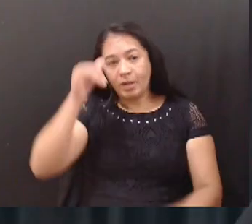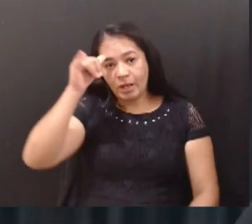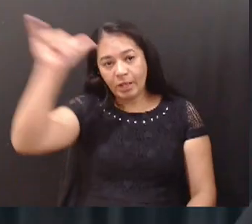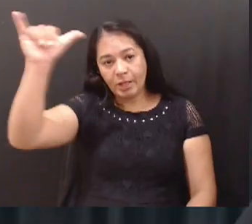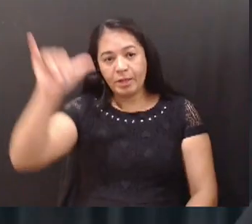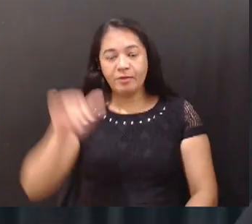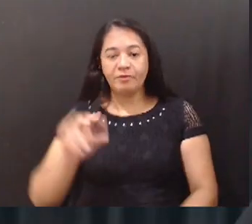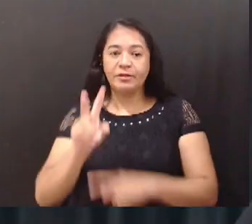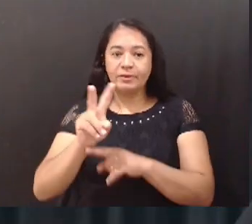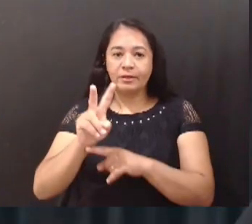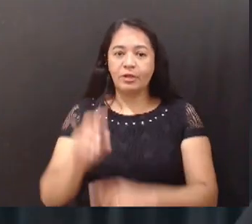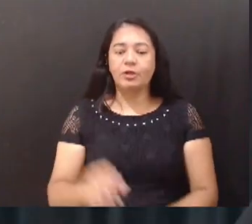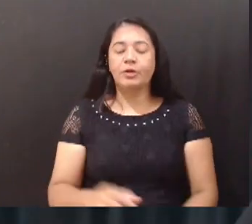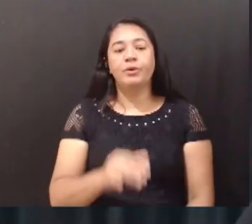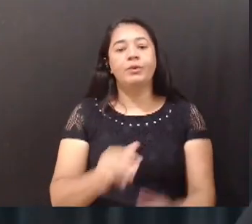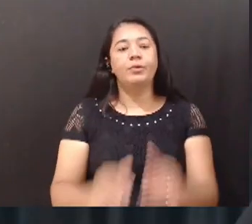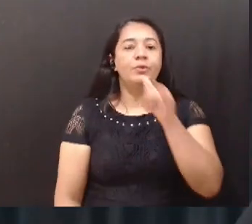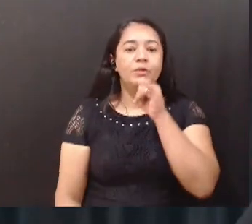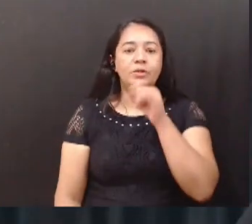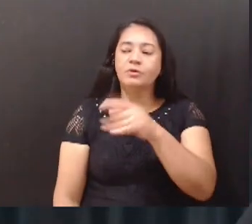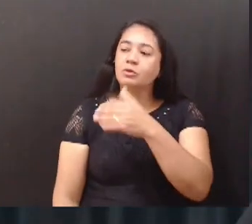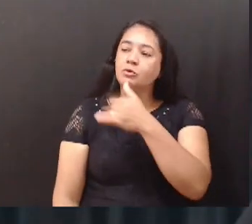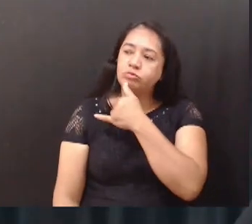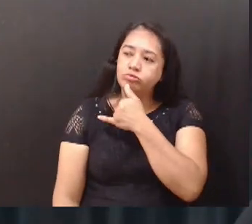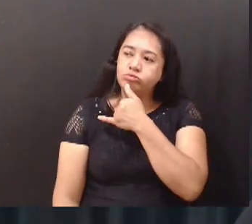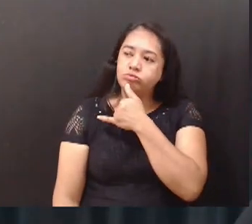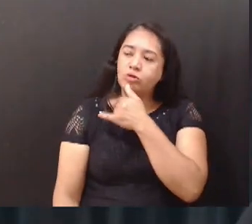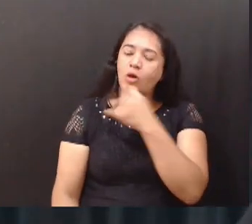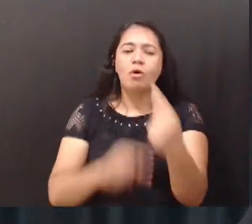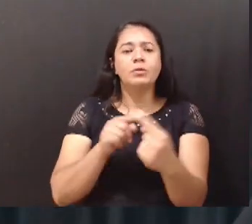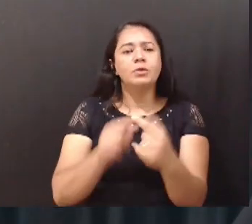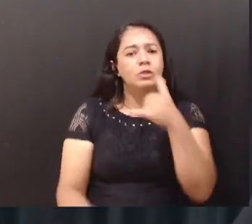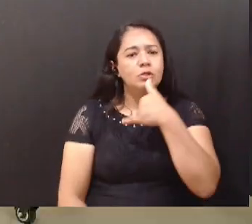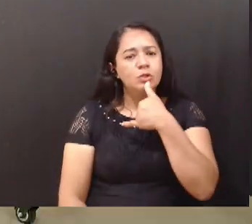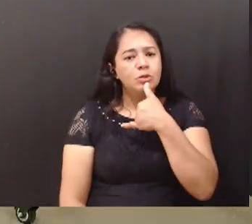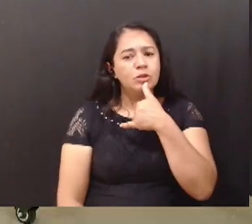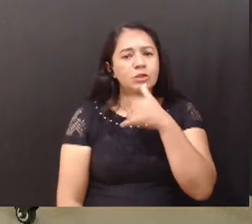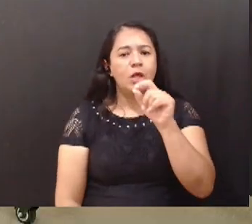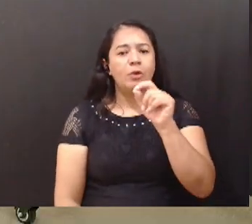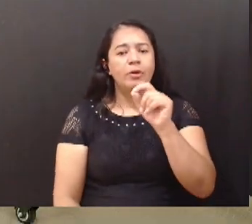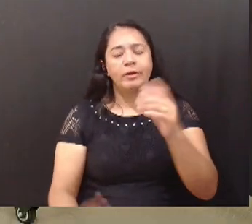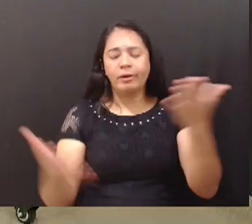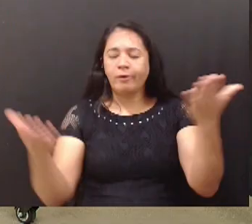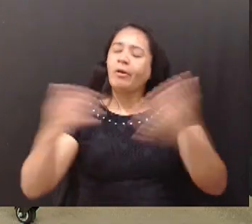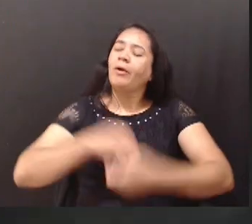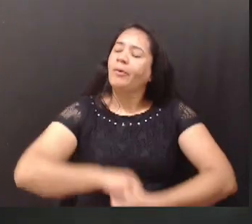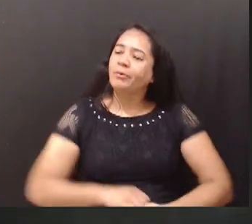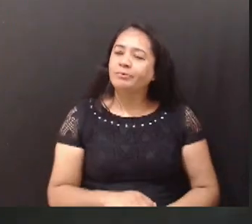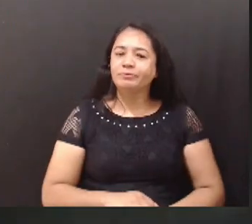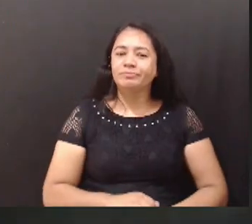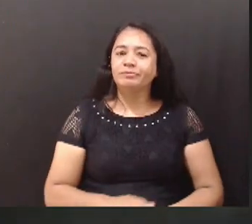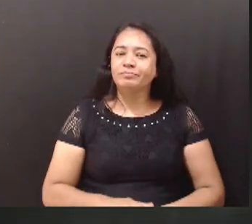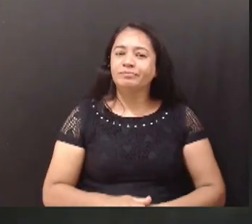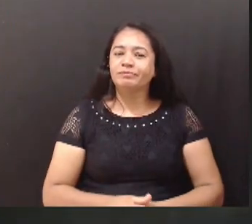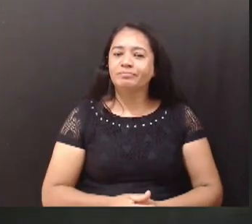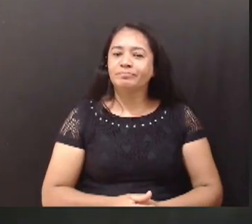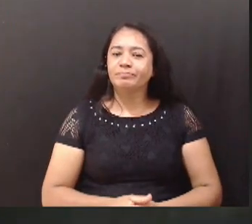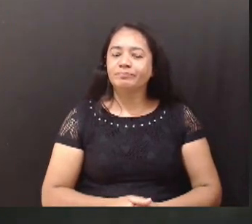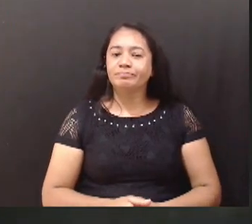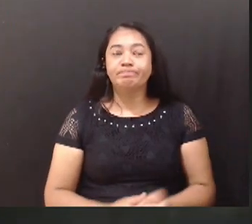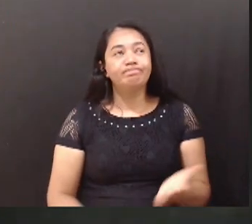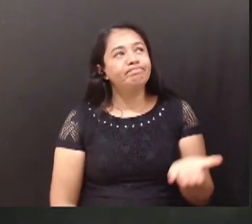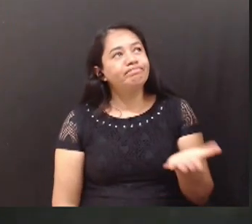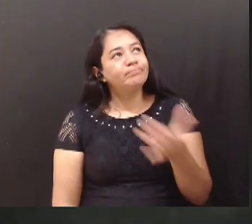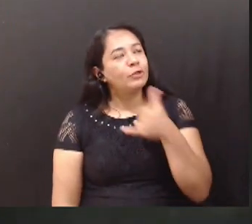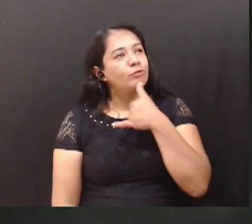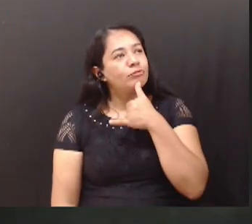exemplo, quando você está triste, qual que é a função da tristeza, Rúbia? Eu adoro falar da função da tristeza. Então, a função da tristeza, não sei não.